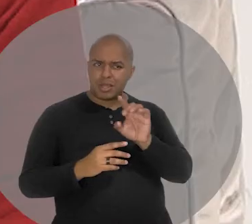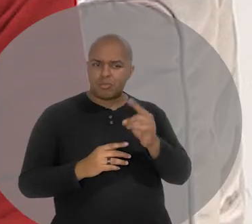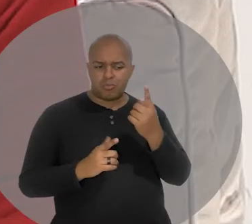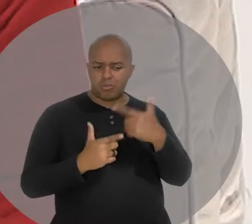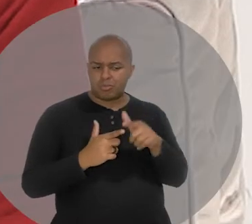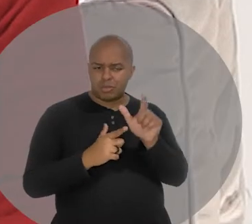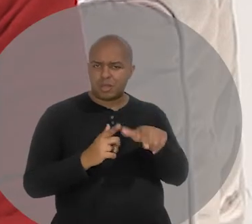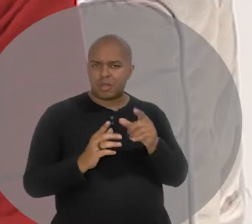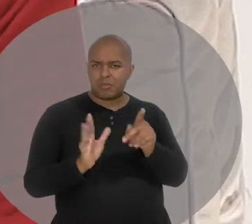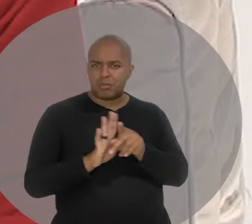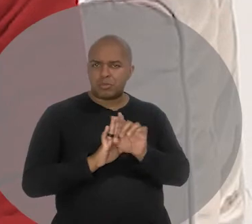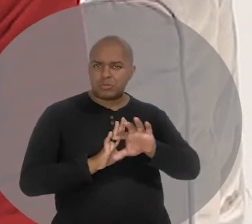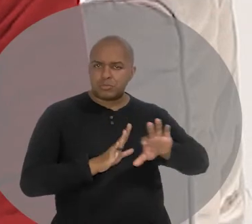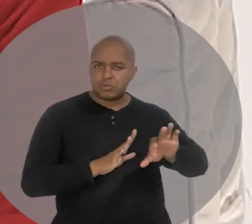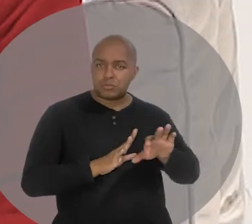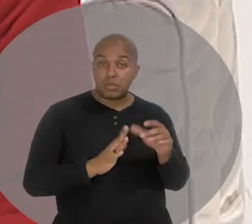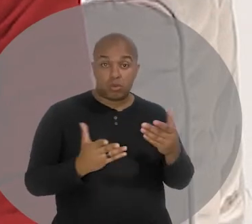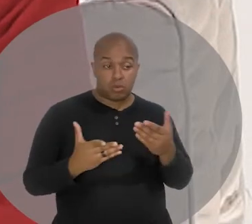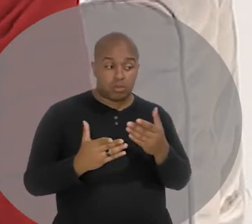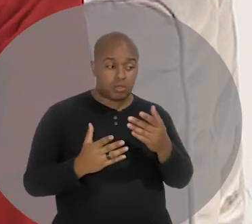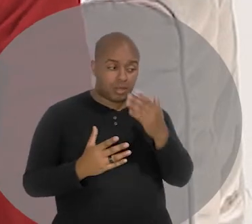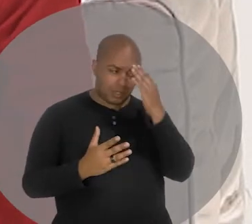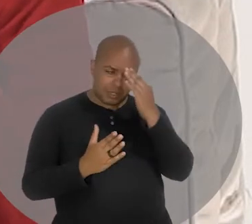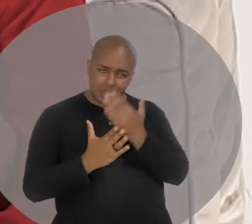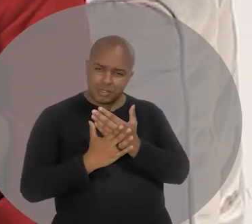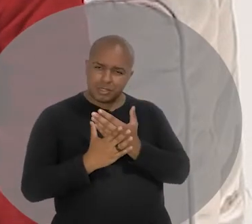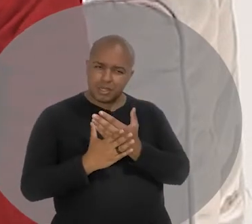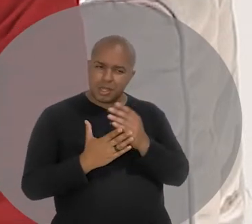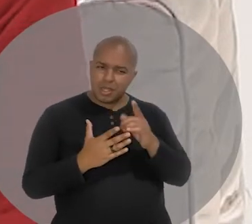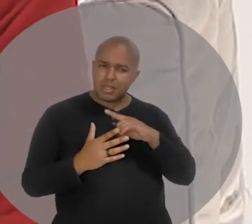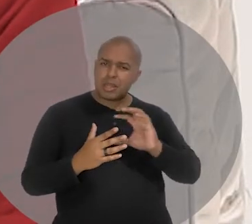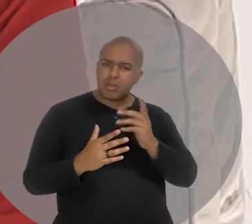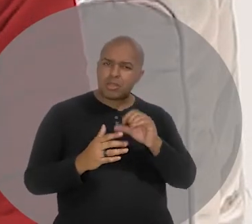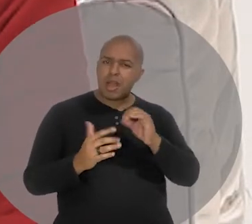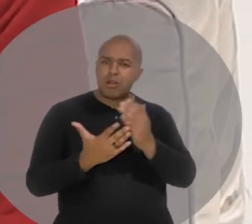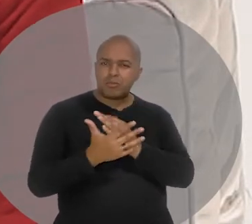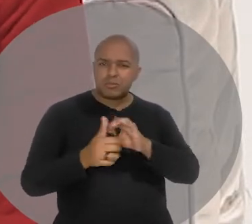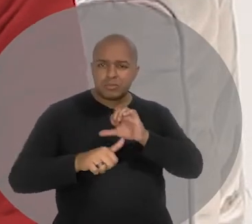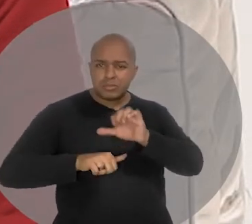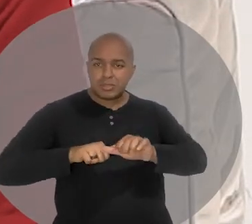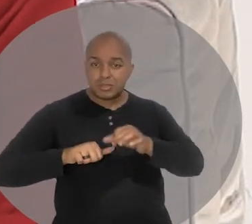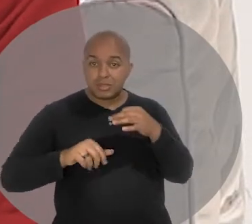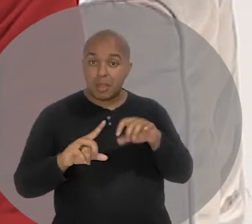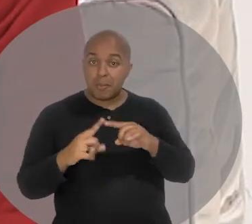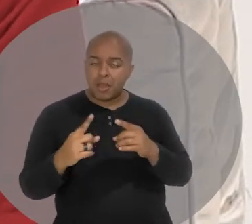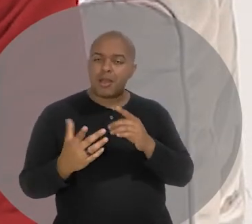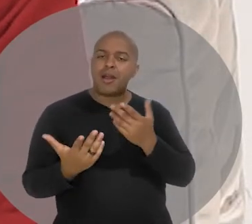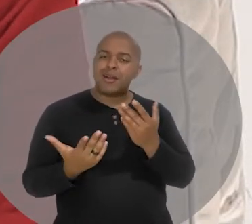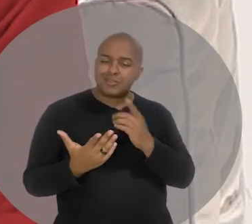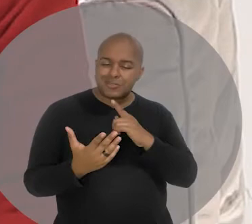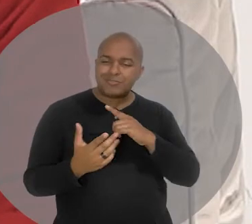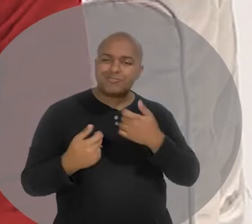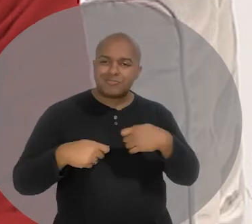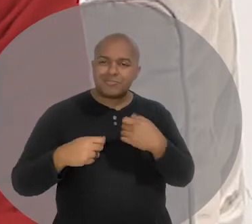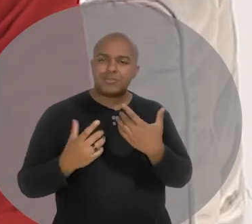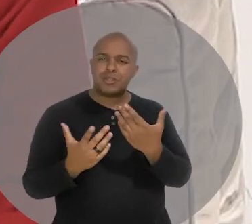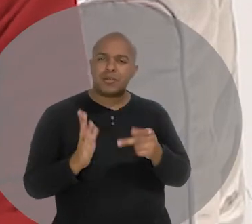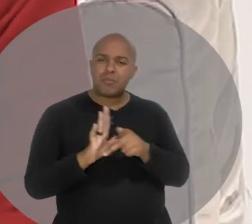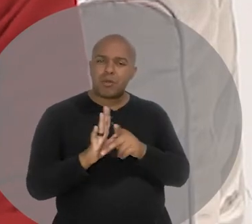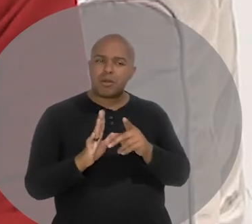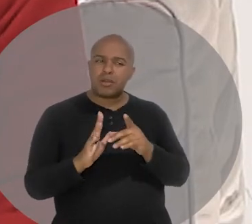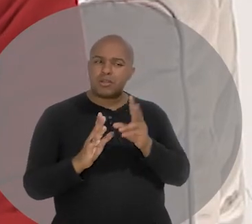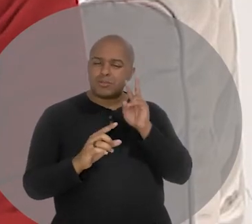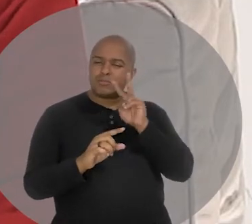social. Hoje, acredito que estão ocorrendo mudanças, mas ainda é necessário